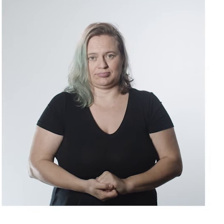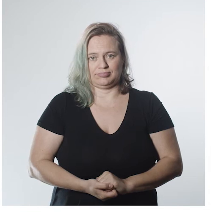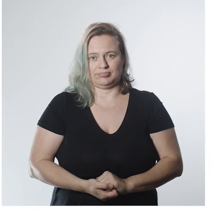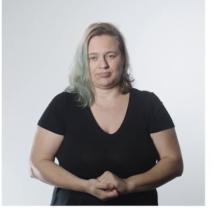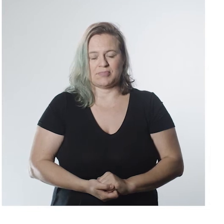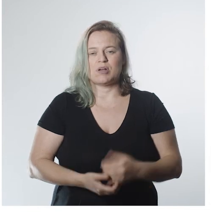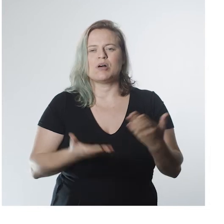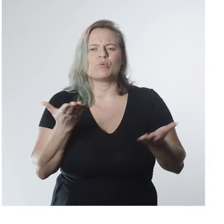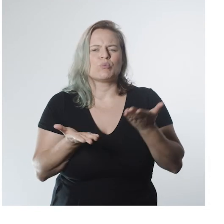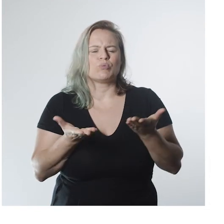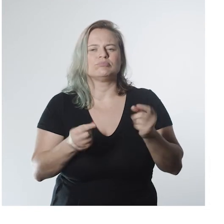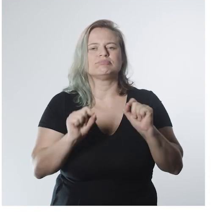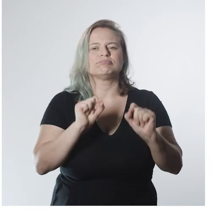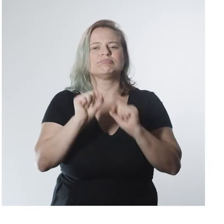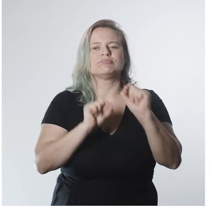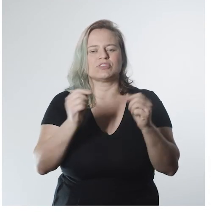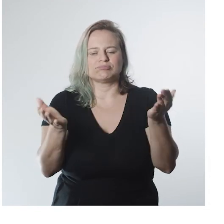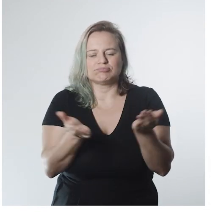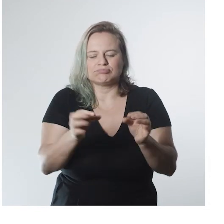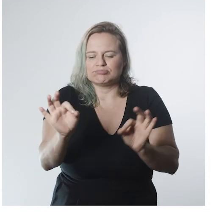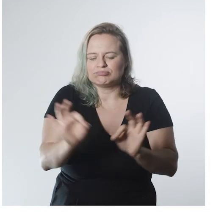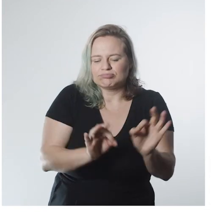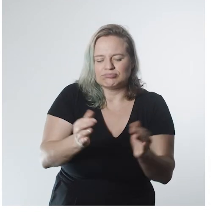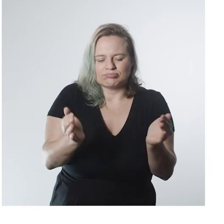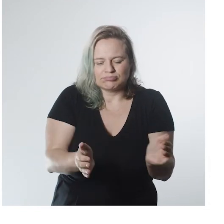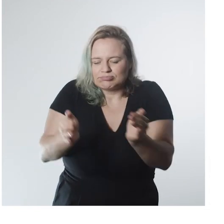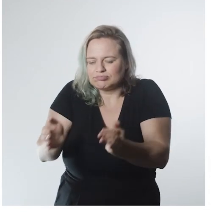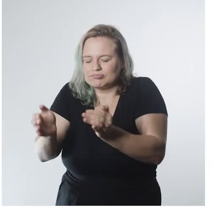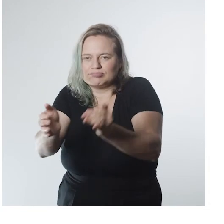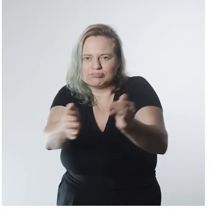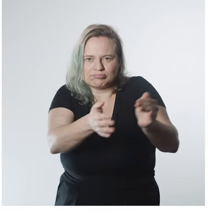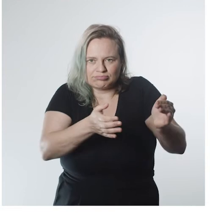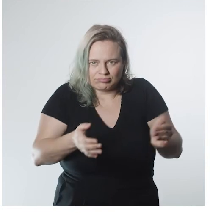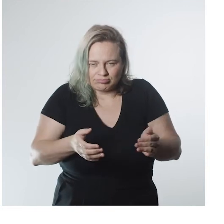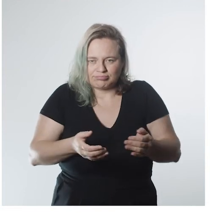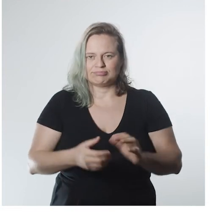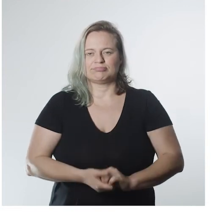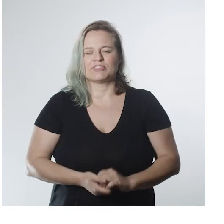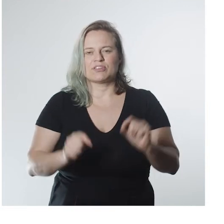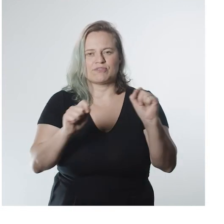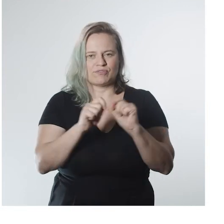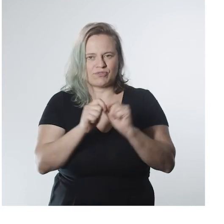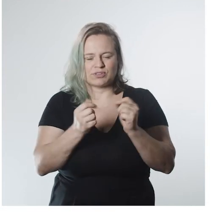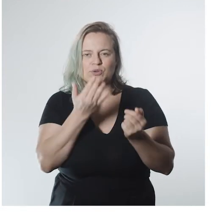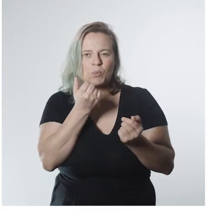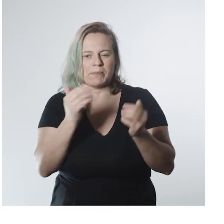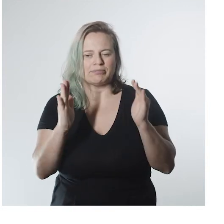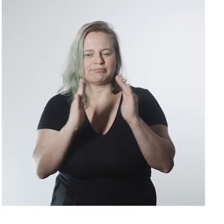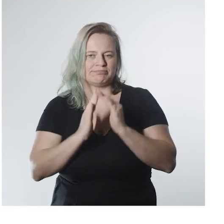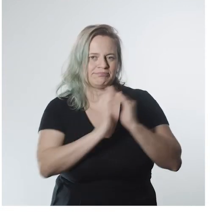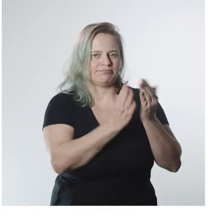Bom, para montagem, primeiro a gente vai montar a quentinha, né? A nossa marmitinha. Na finalização, quando encerrar, antes do